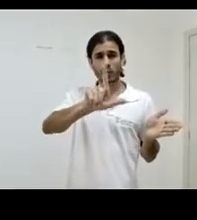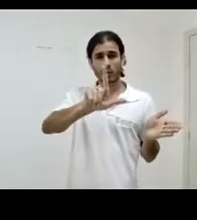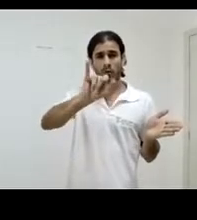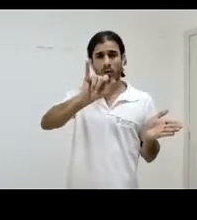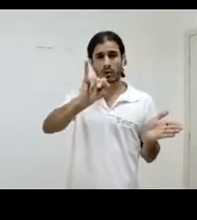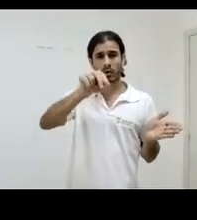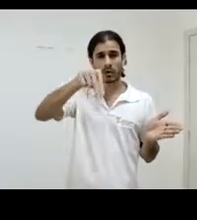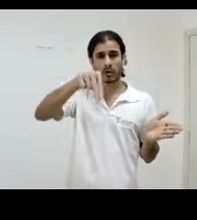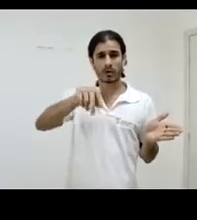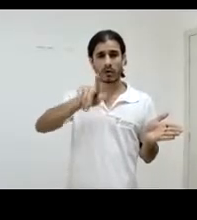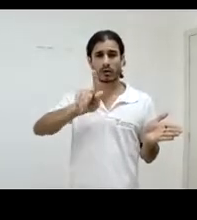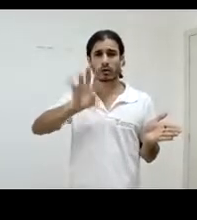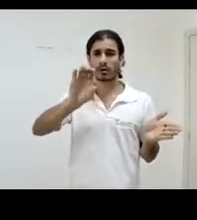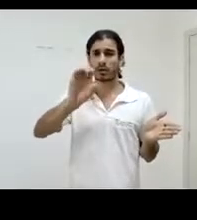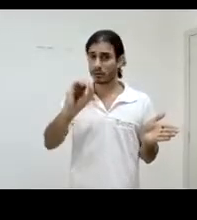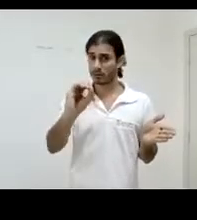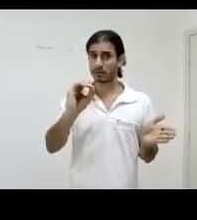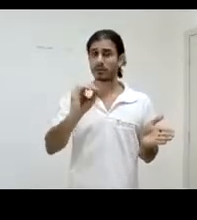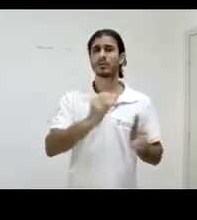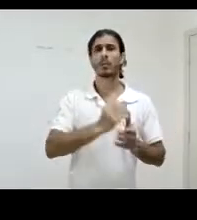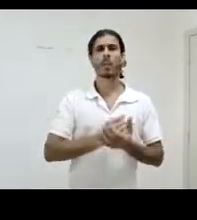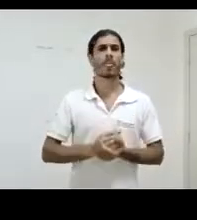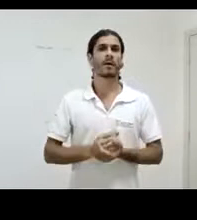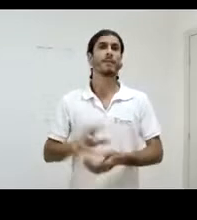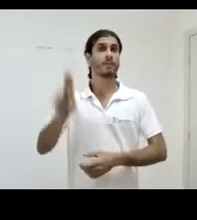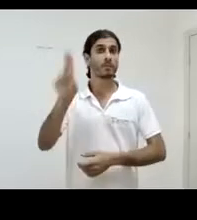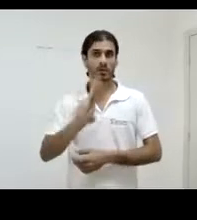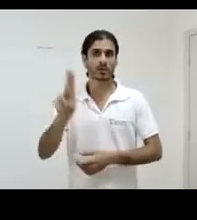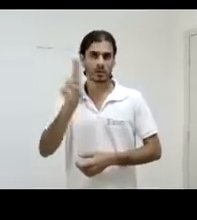é oferecido na escola que eu trabalho desde 2015.